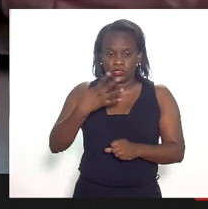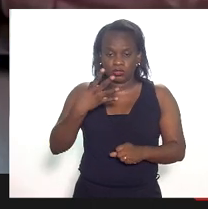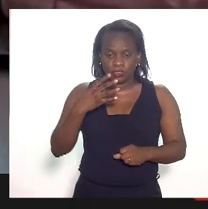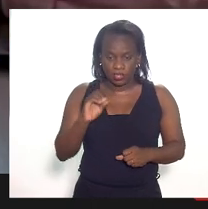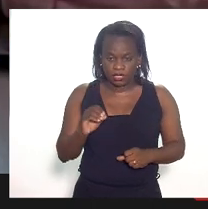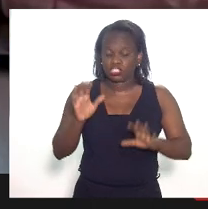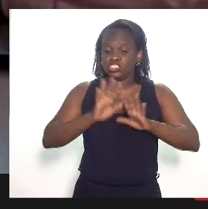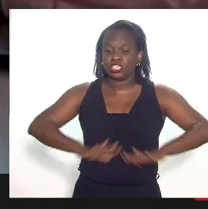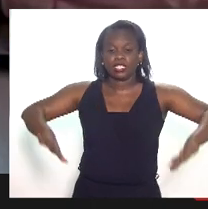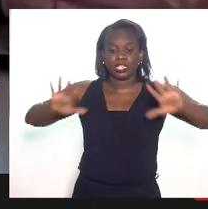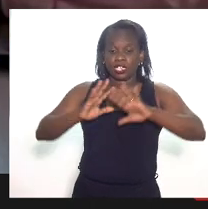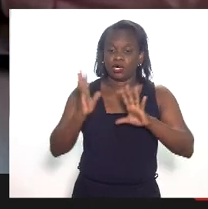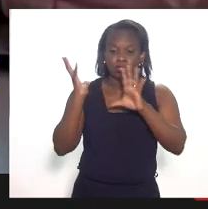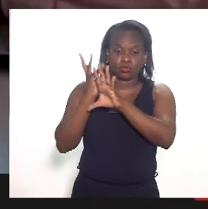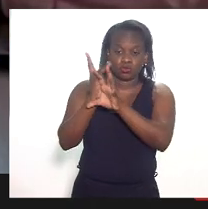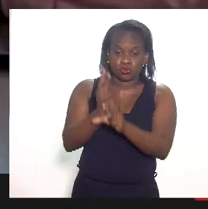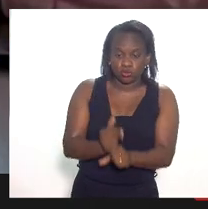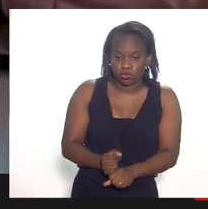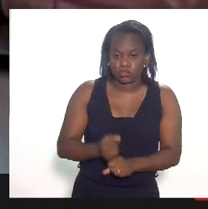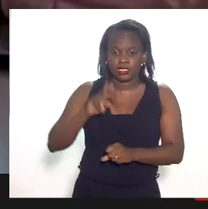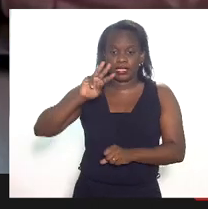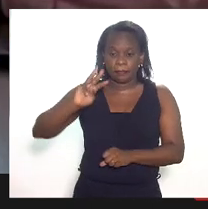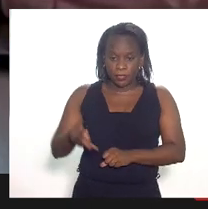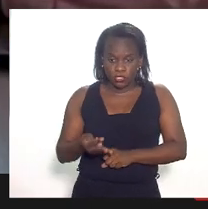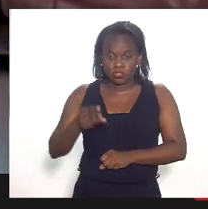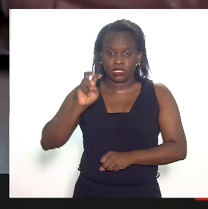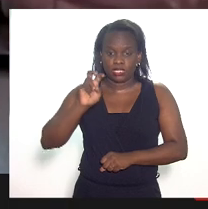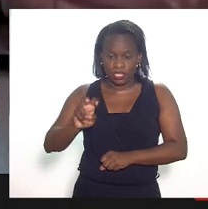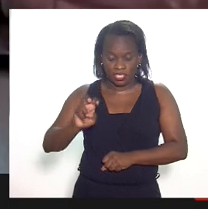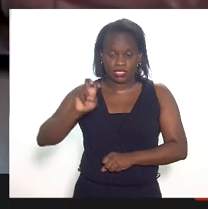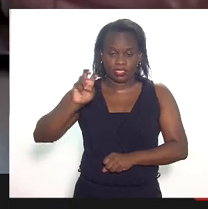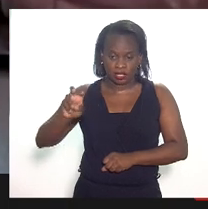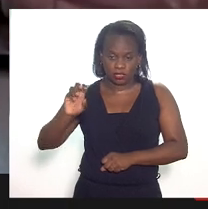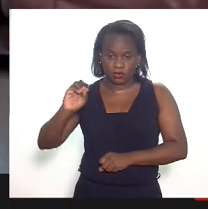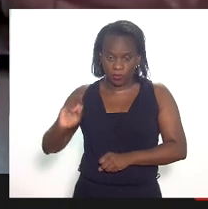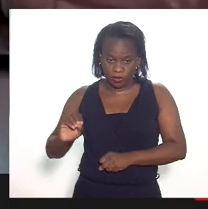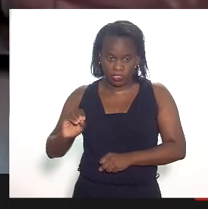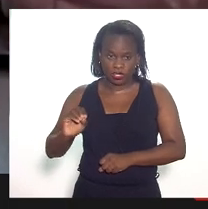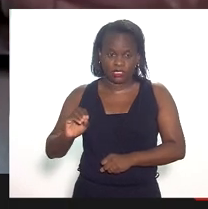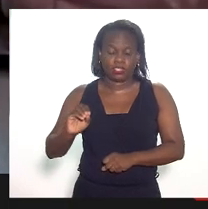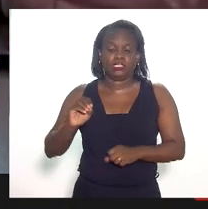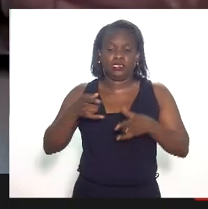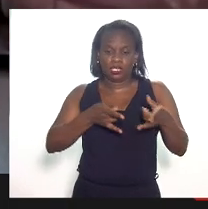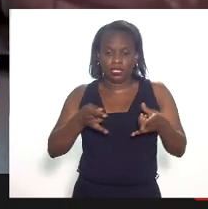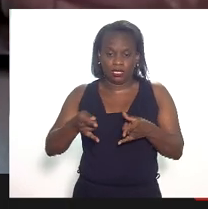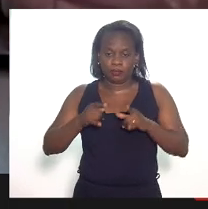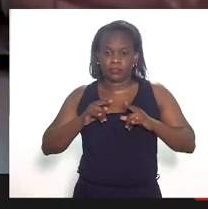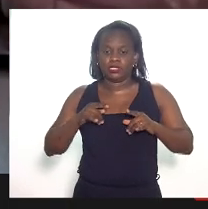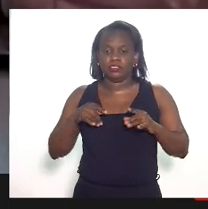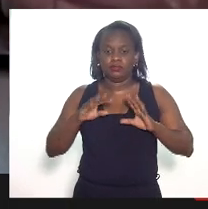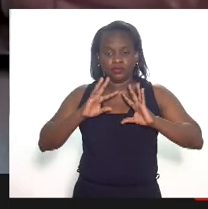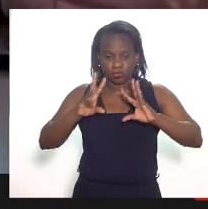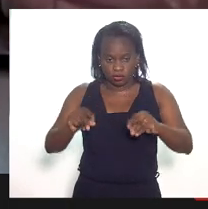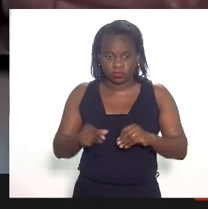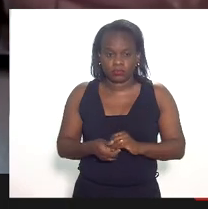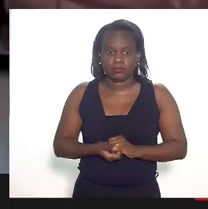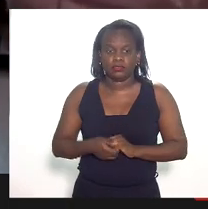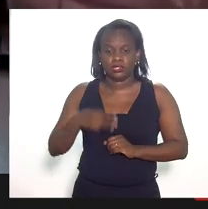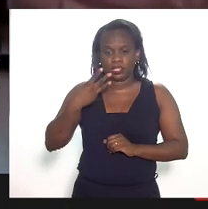Total geral, 3.550 leitos geral,